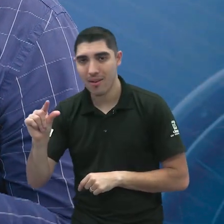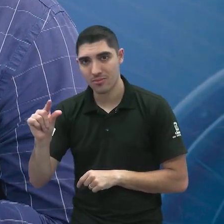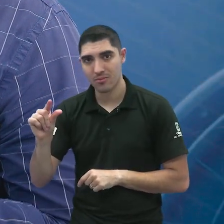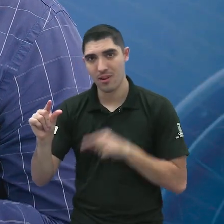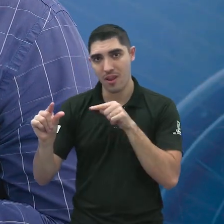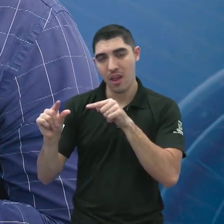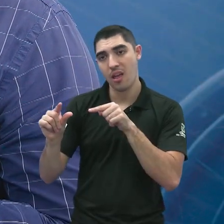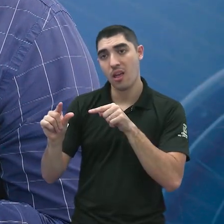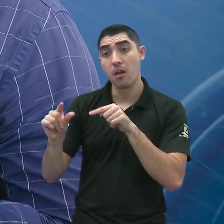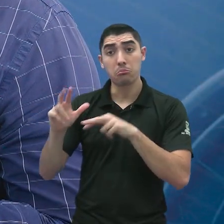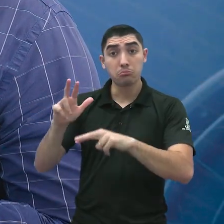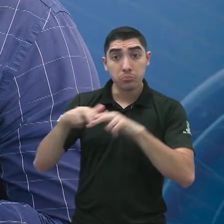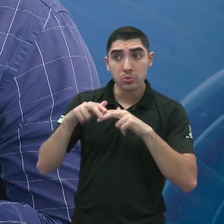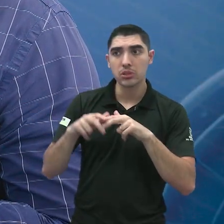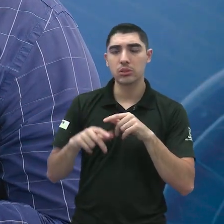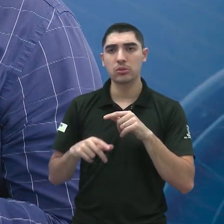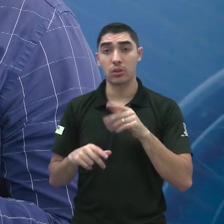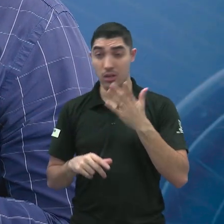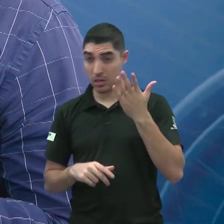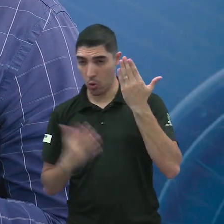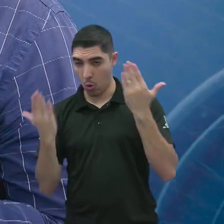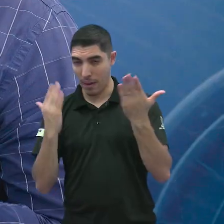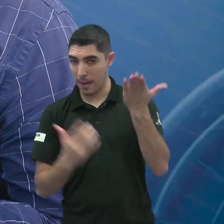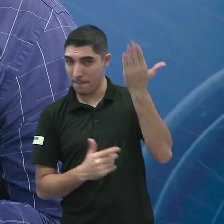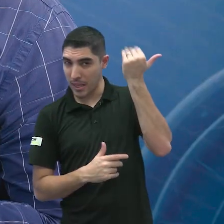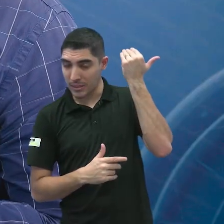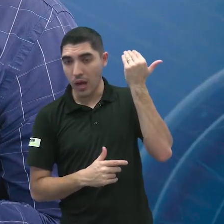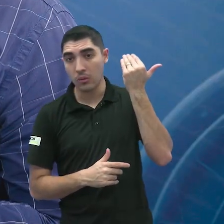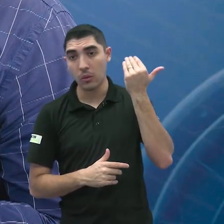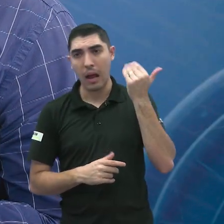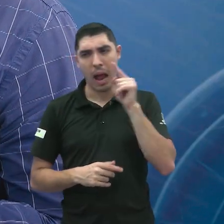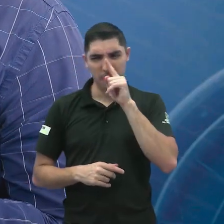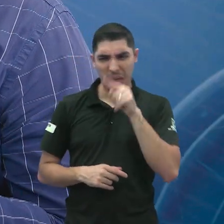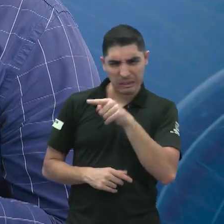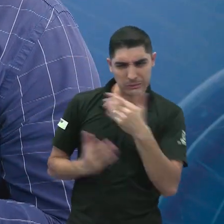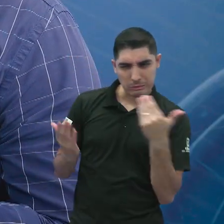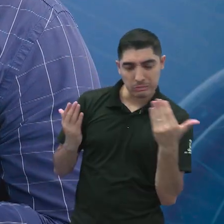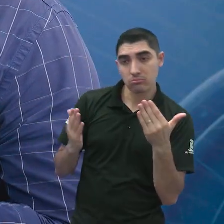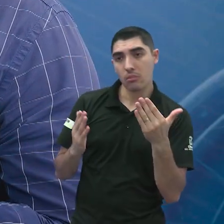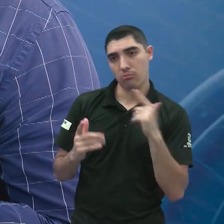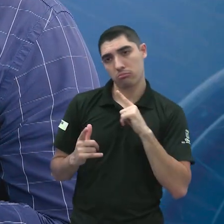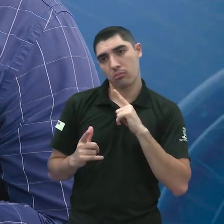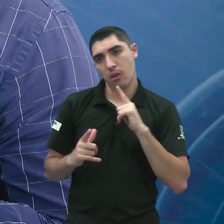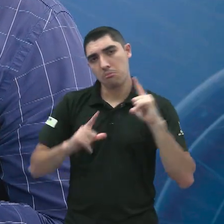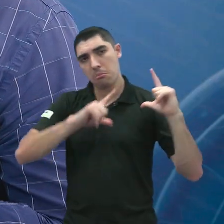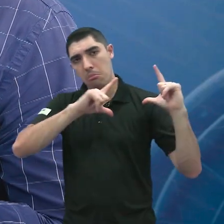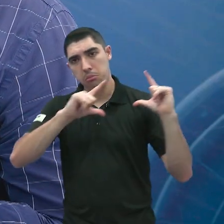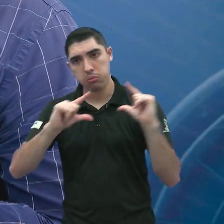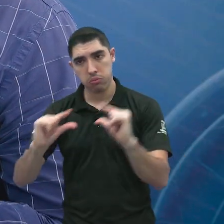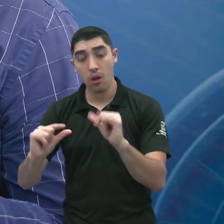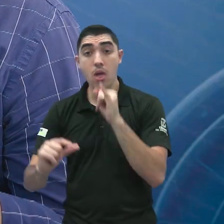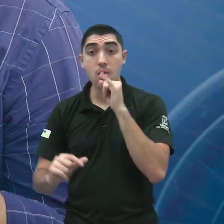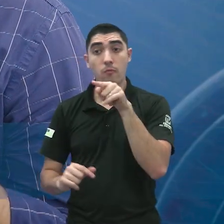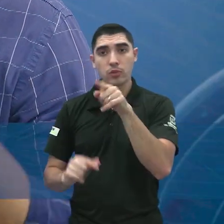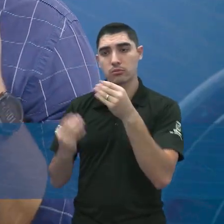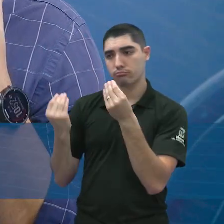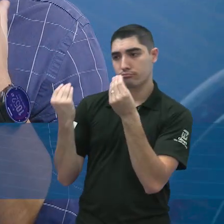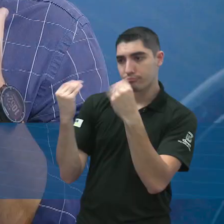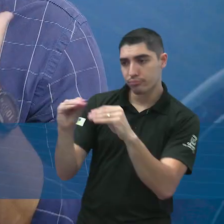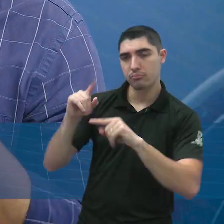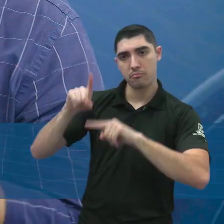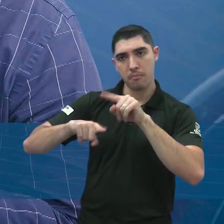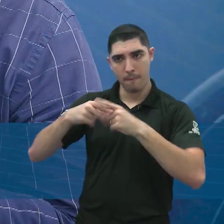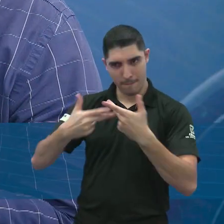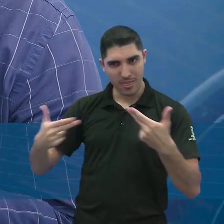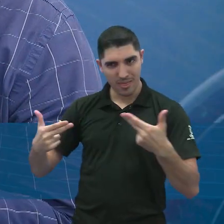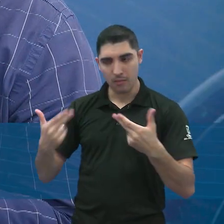entrada, basicamente o risco está muito menor do que antigamente. Então hoje, que nem a gente acabou de ver na reportagem, de você colocar seus